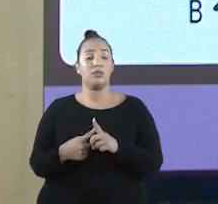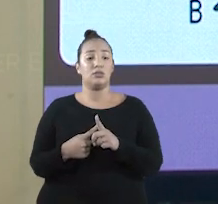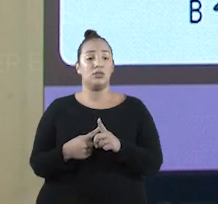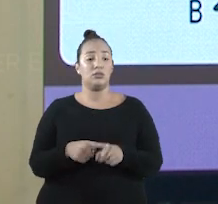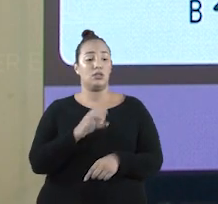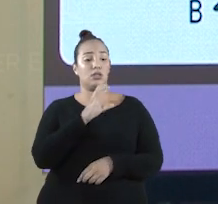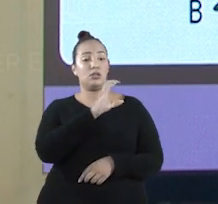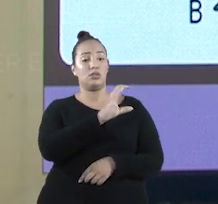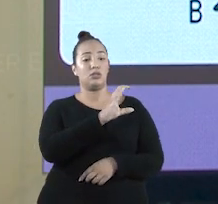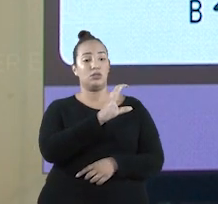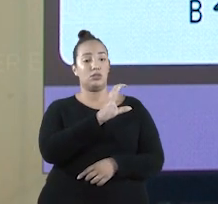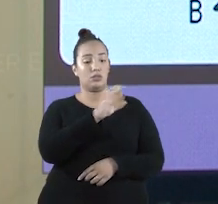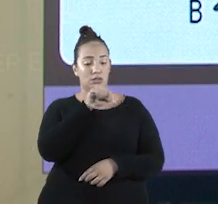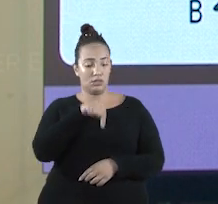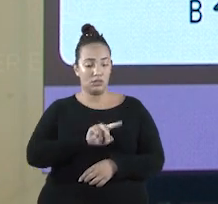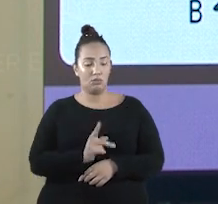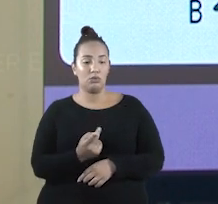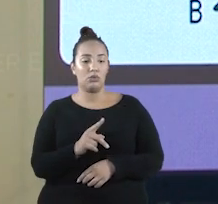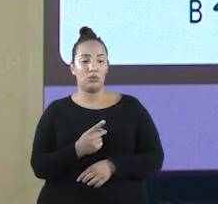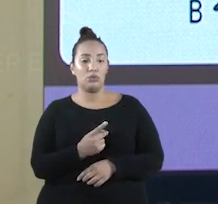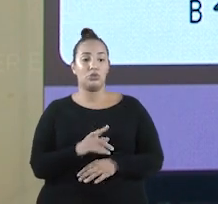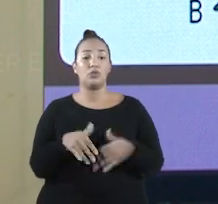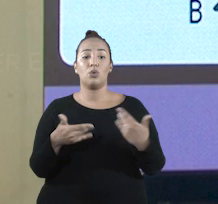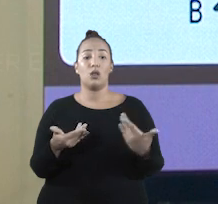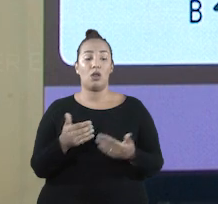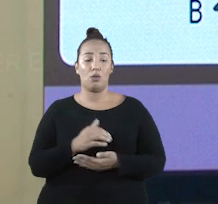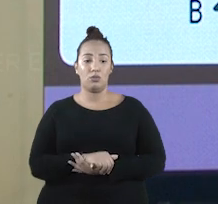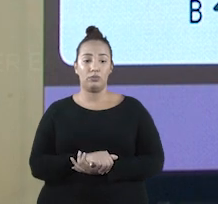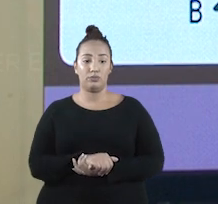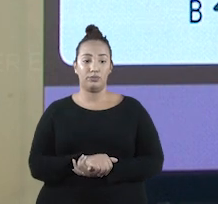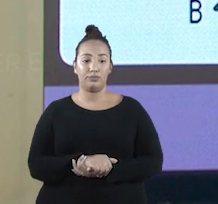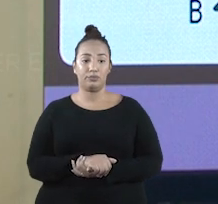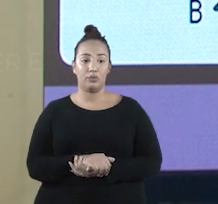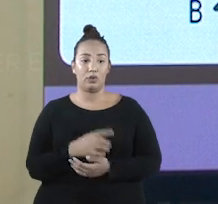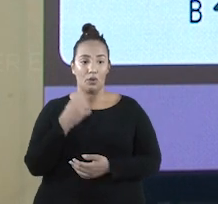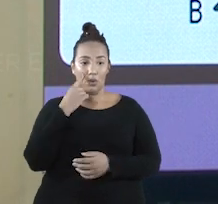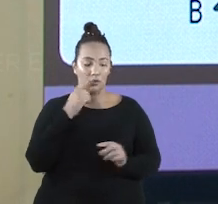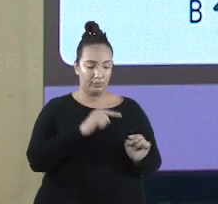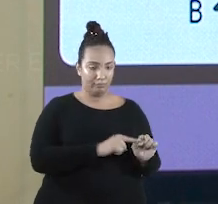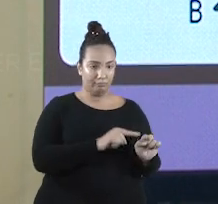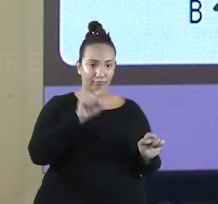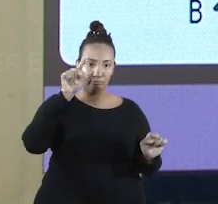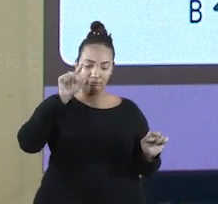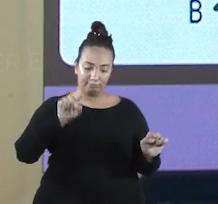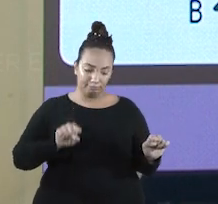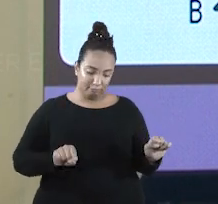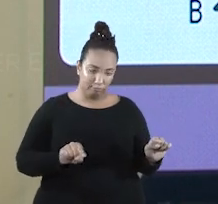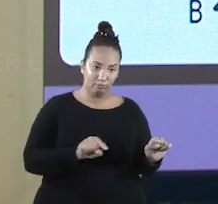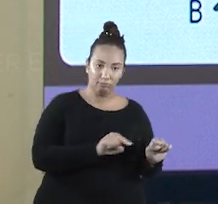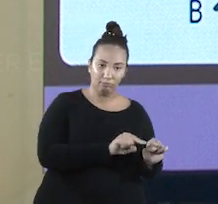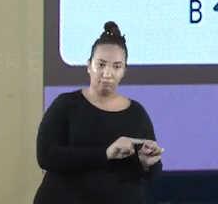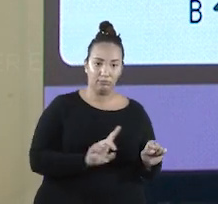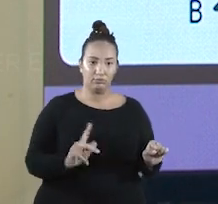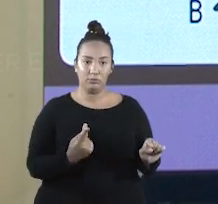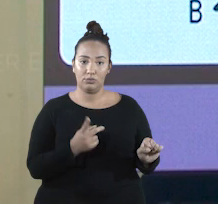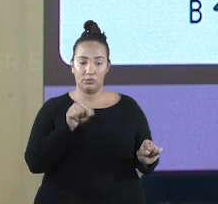qual que é a projeção de C na hipotenusa? Veja esse cateto todo aqui na